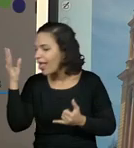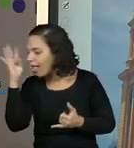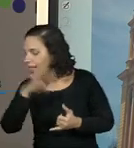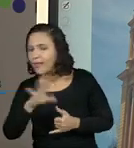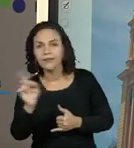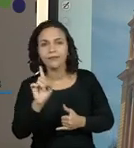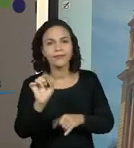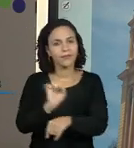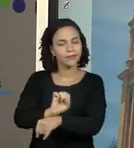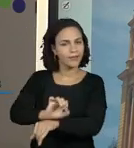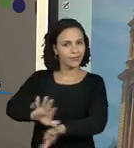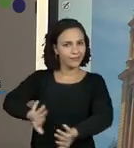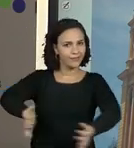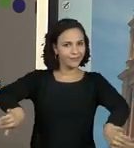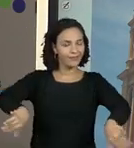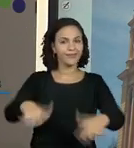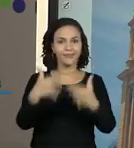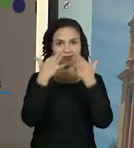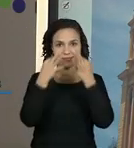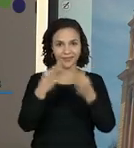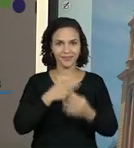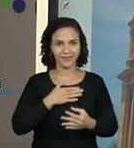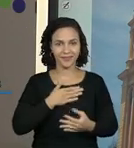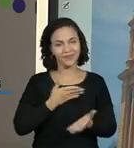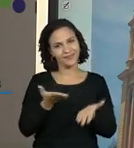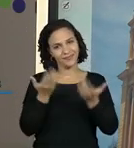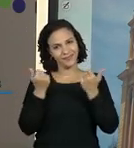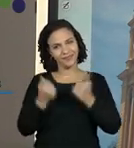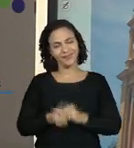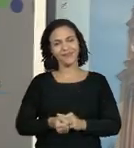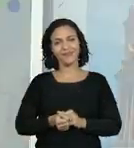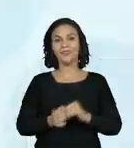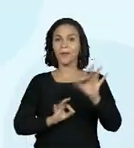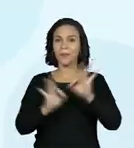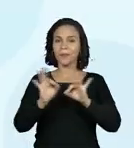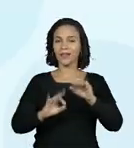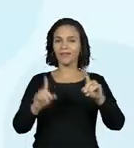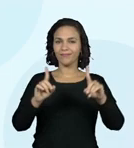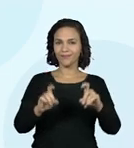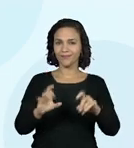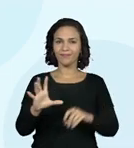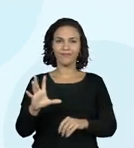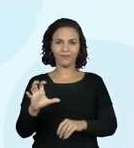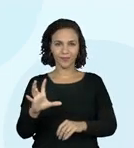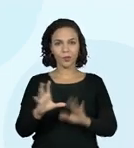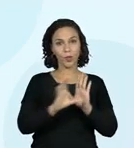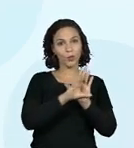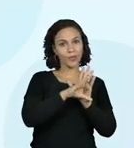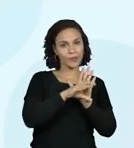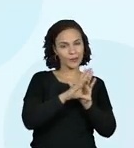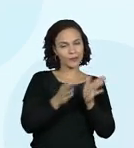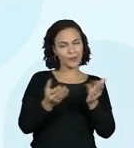espera um pouquinho. Vamos lá na tela? Bora, turma, prepara o print. Vamos para as definições.